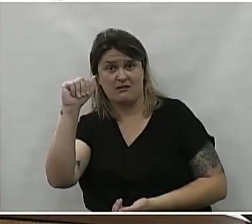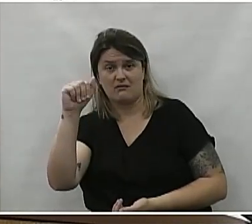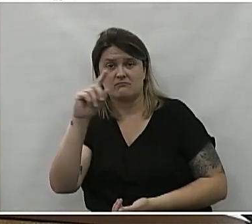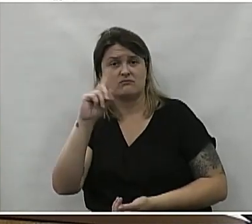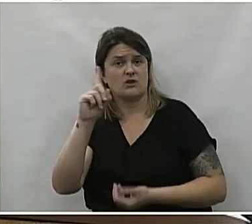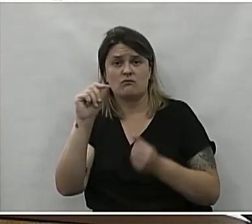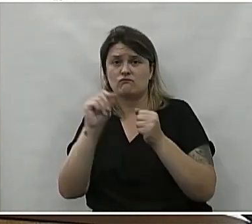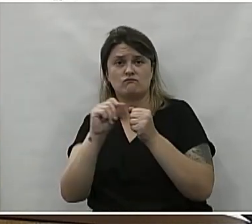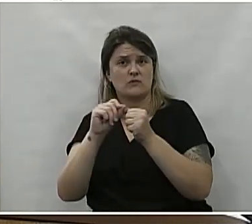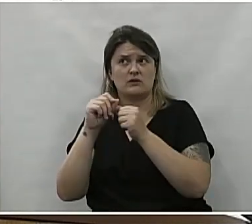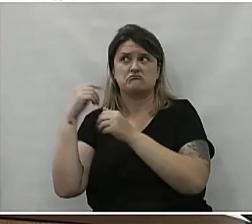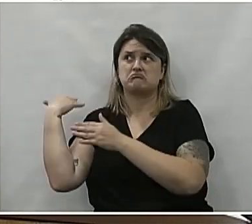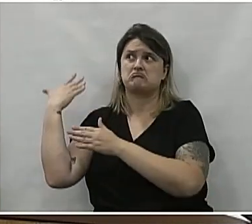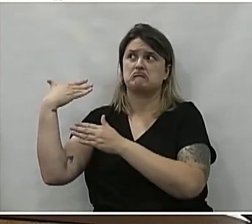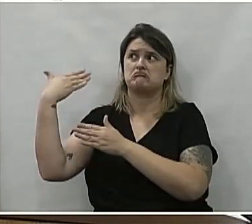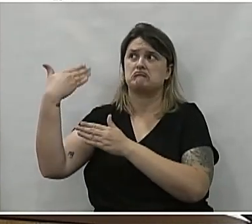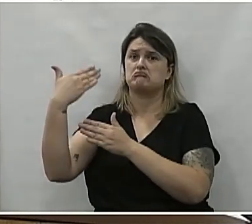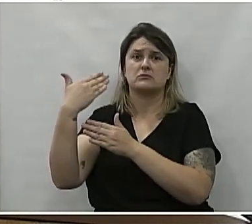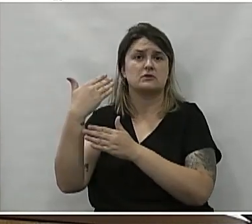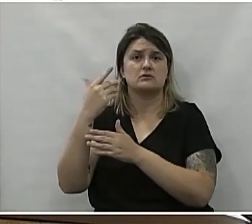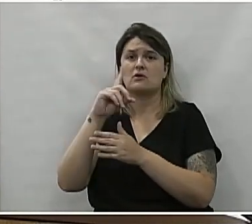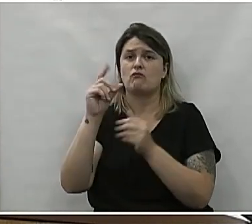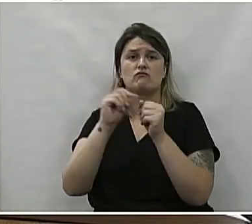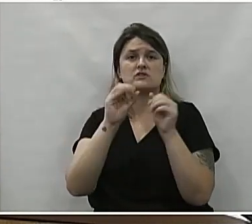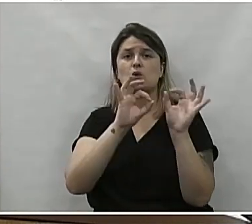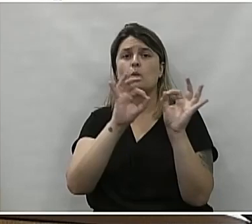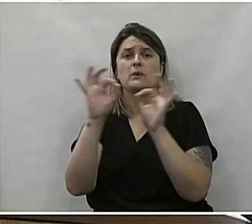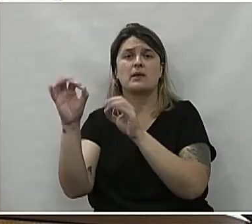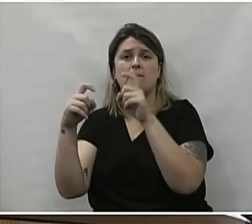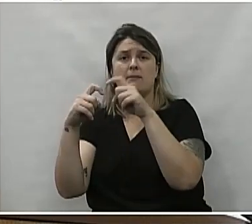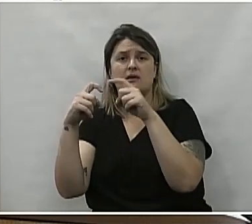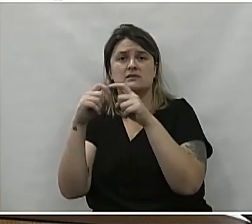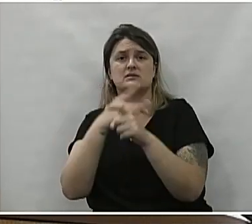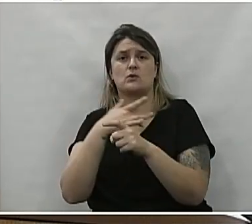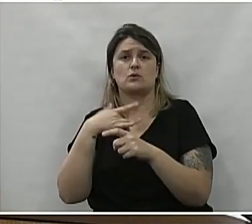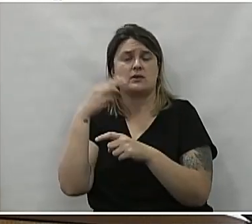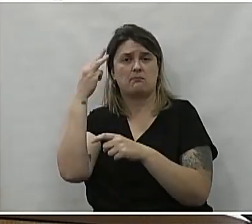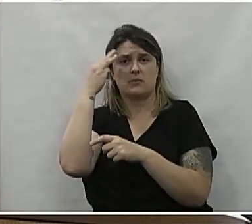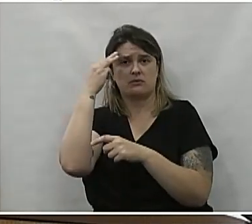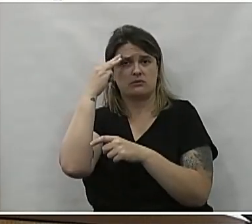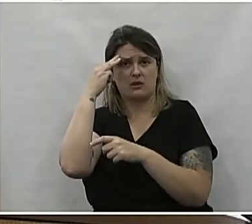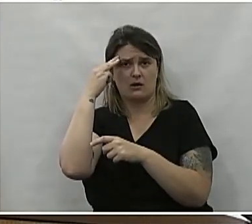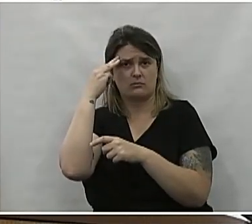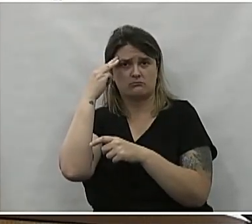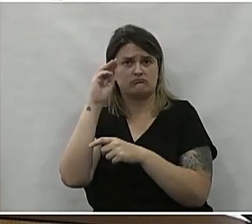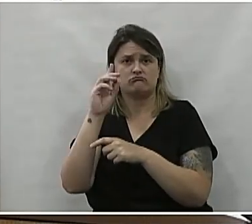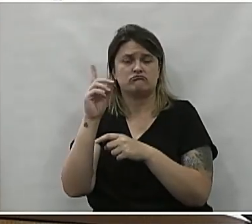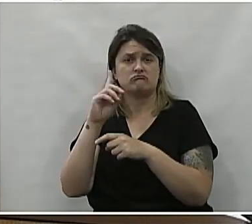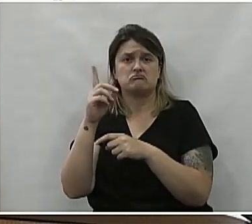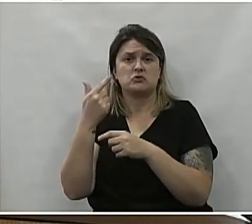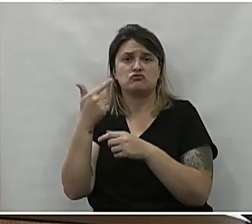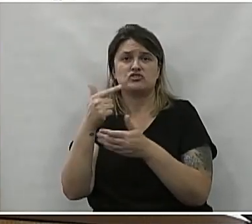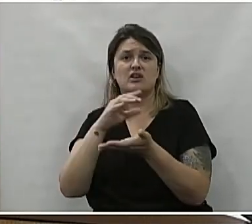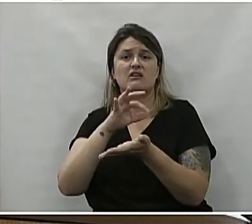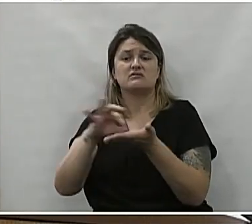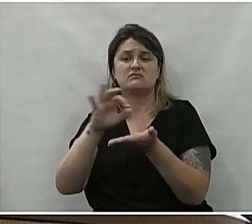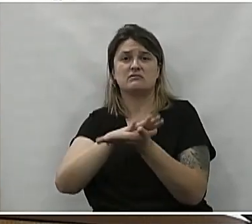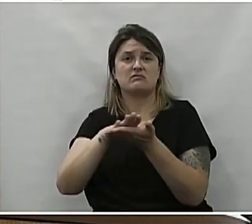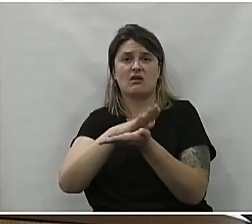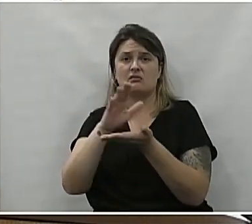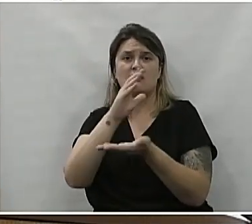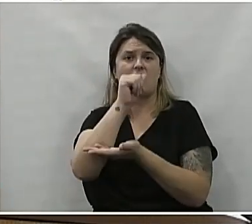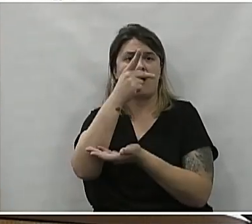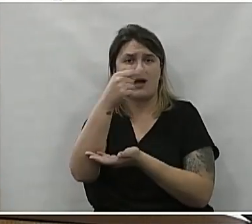o momento Ou nos últimos anos Nenhum acompanhamento Médico em saúde mental Em algumas das portas De entrada Oferecidas Seja pelo